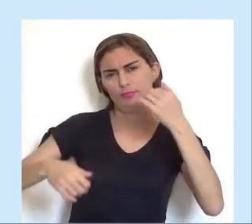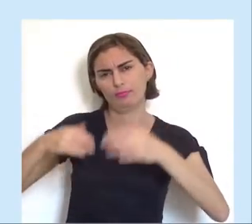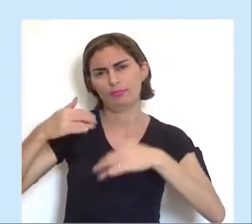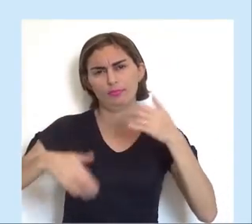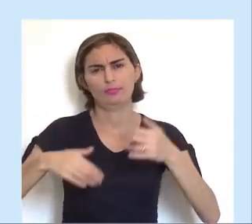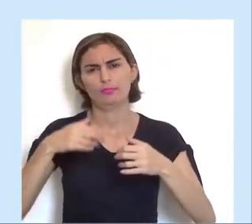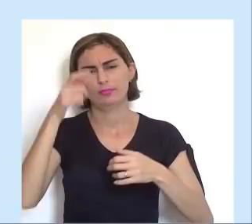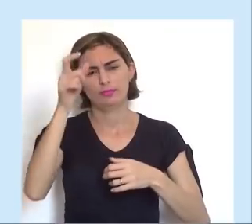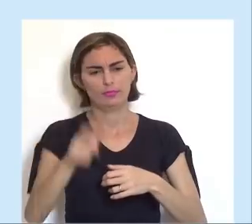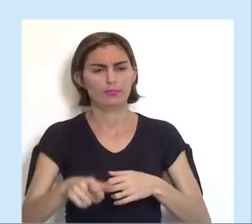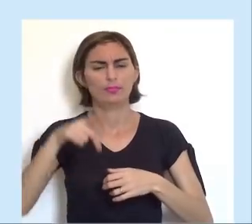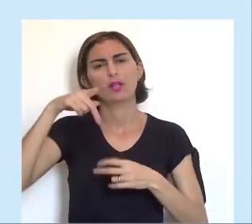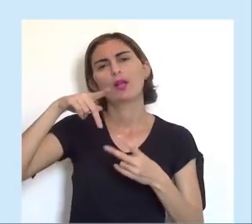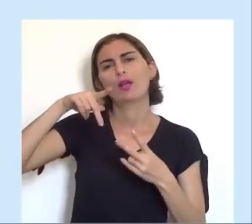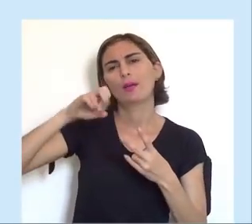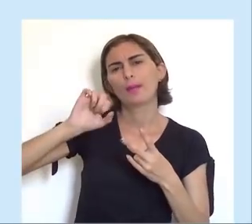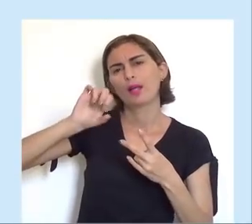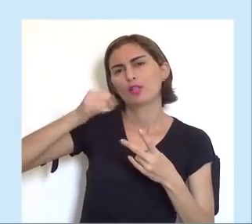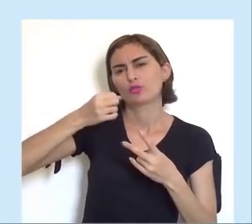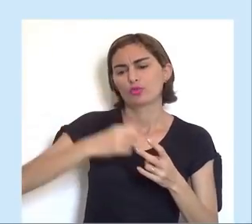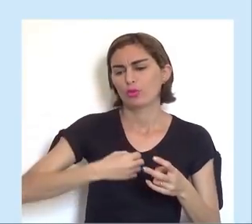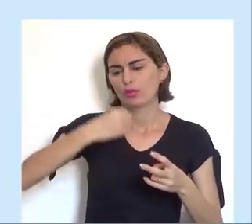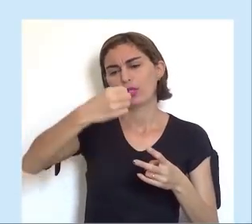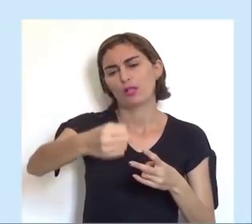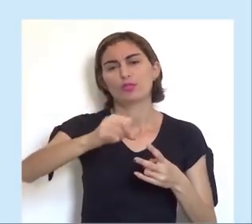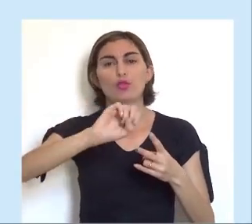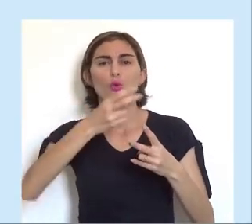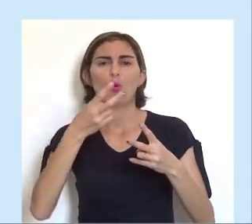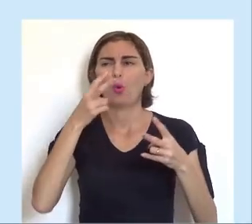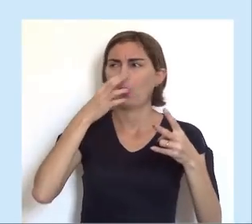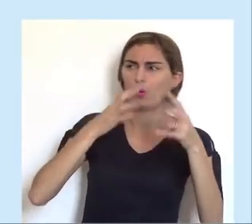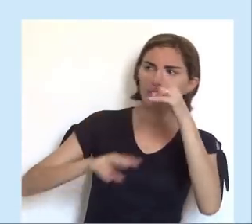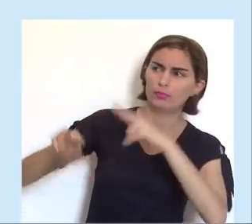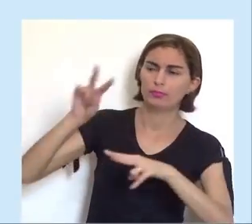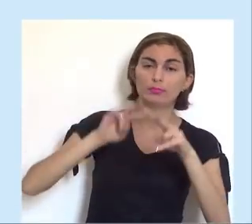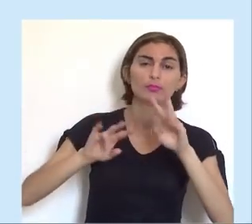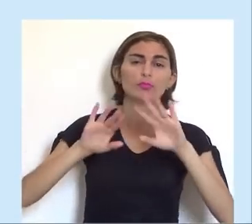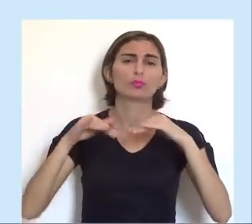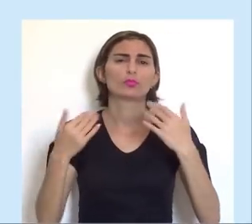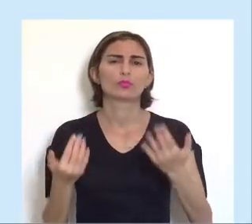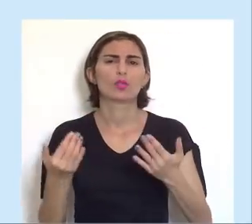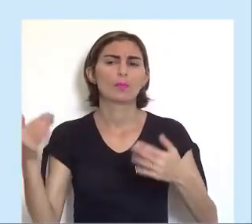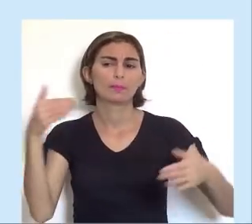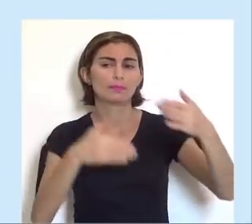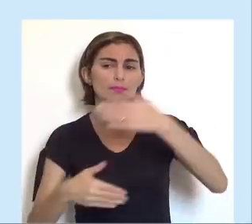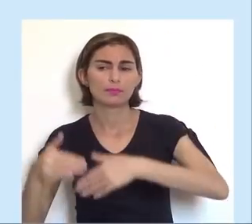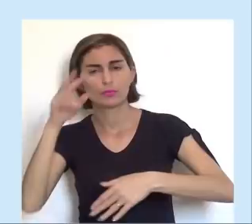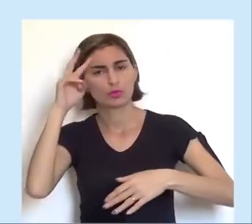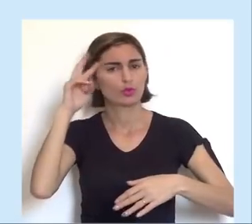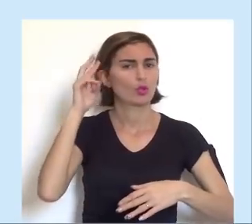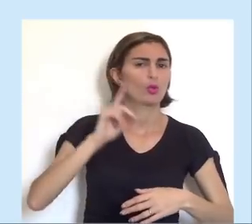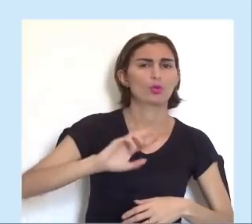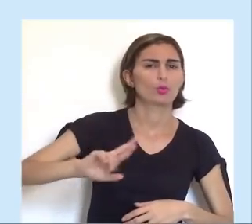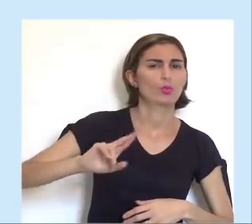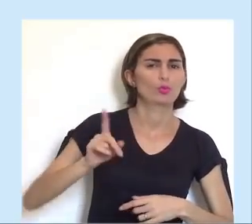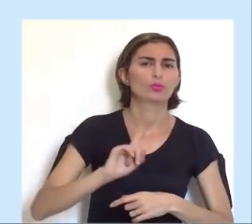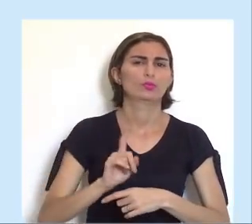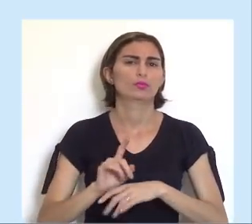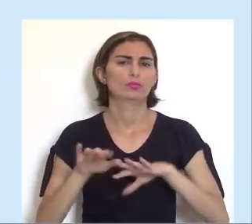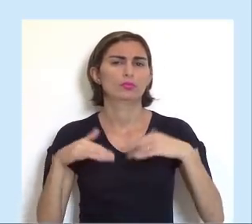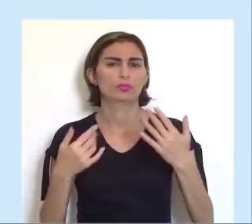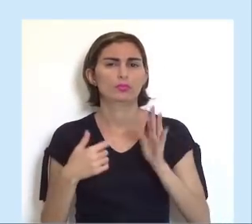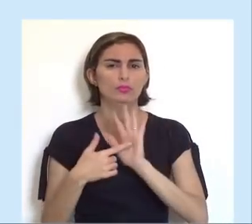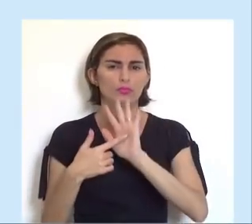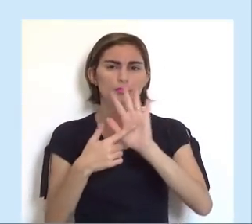narrador personagem ou será que é um narrador observador? Será que ele participa da história ou não? Vamos lá, vai aparecer para